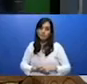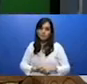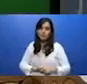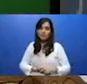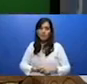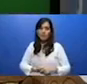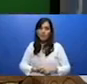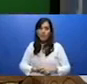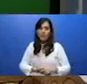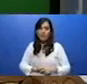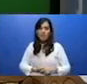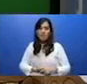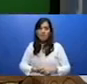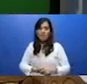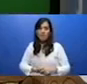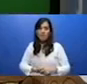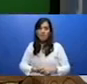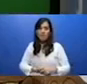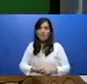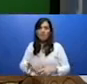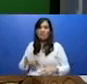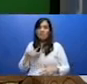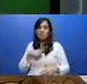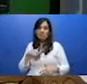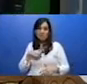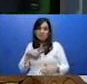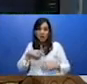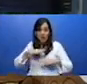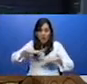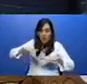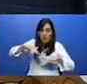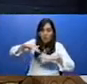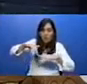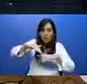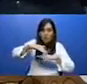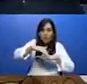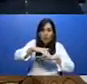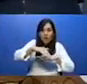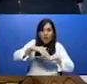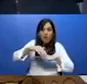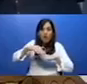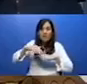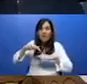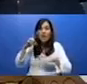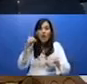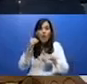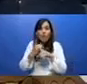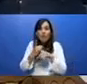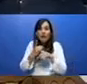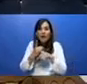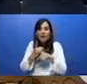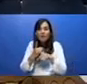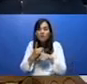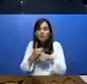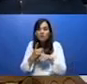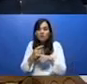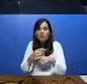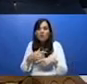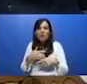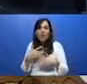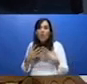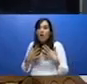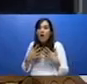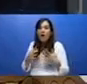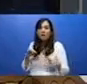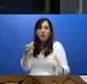aqui, vamos para o segundo parágrafo. Algumas vezes, os fósseis são descobertos acidentalmente. Então, eles vão procurar, e às